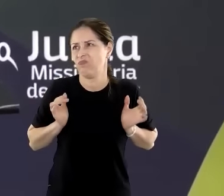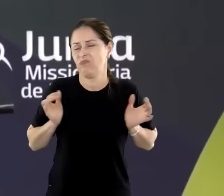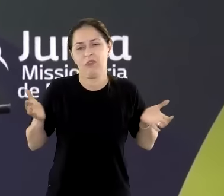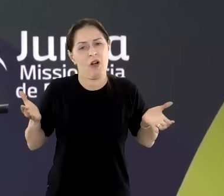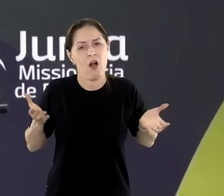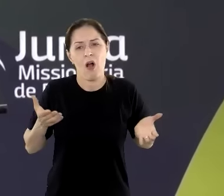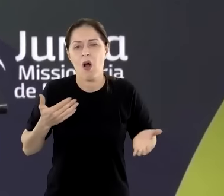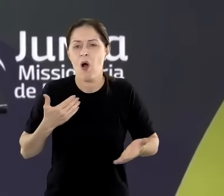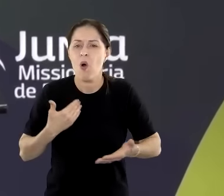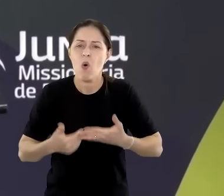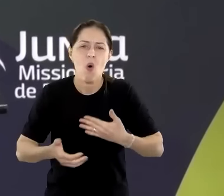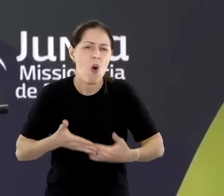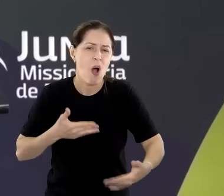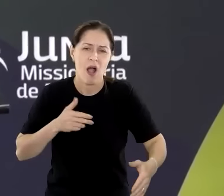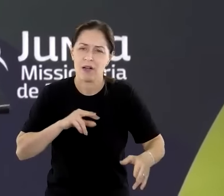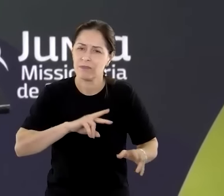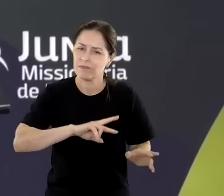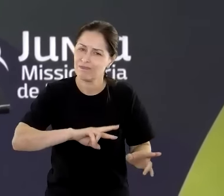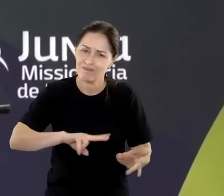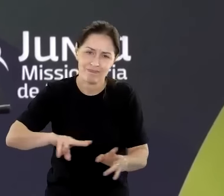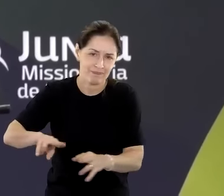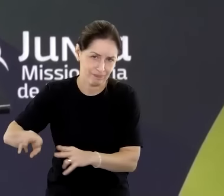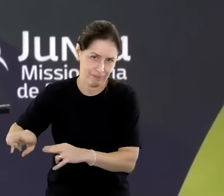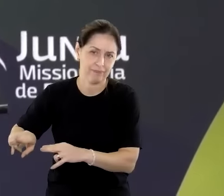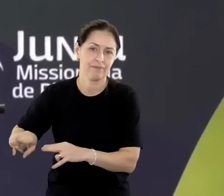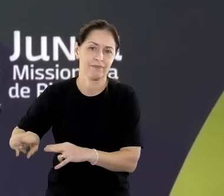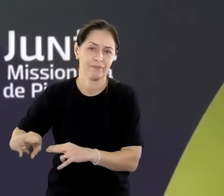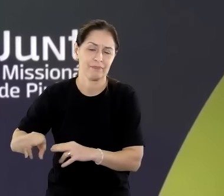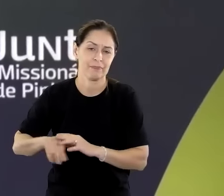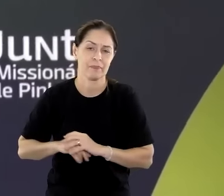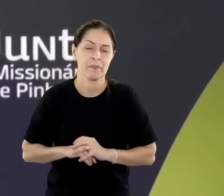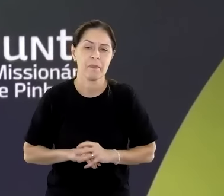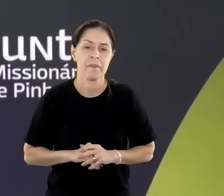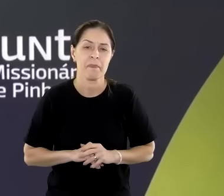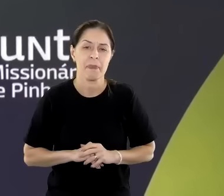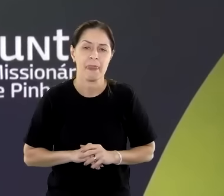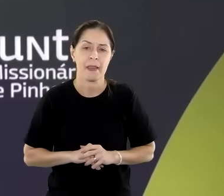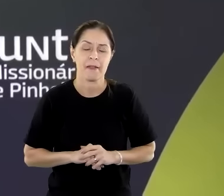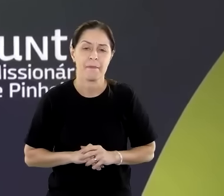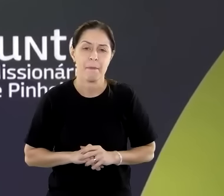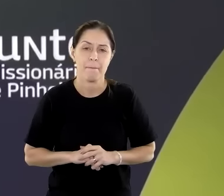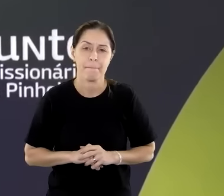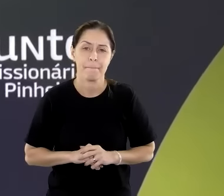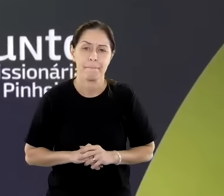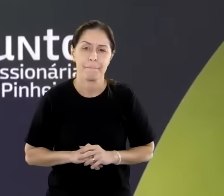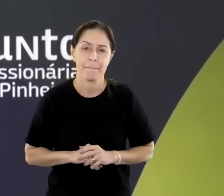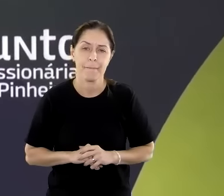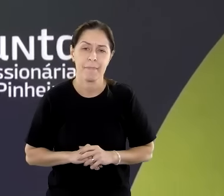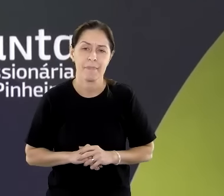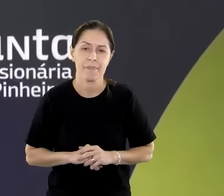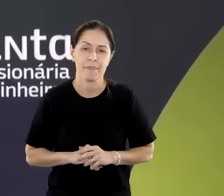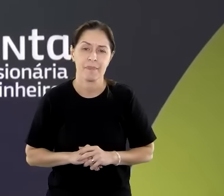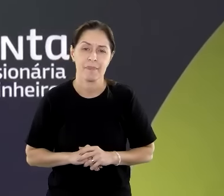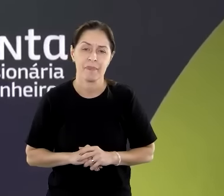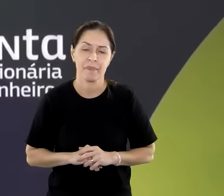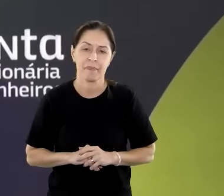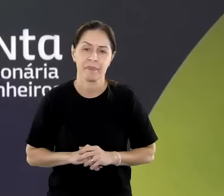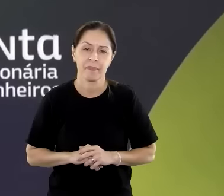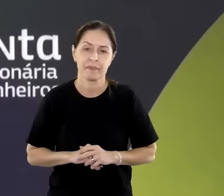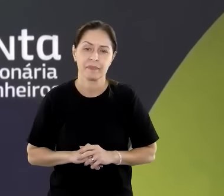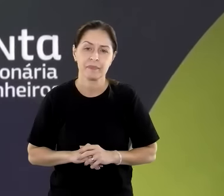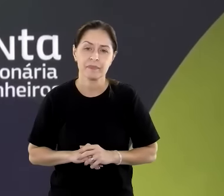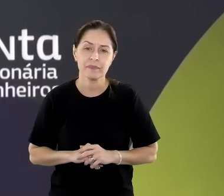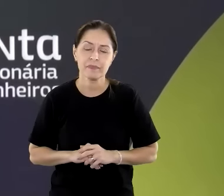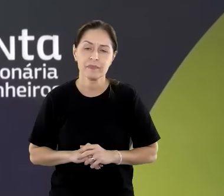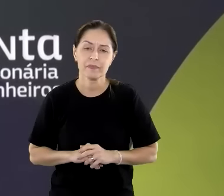Esse texto que nós lemos segue a uma reprovação de Jesus contra a avareza.